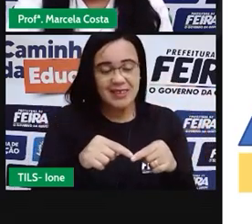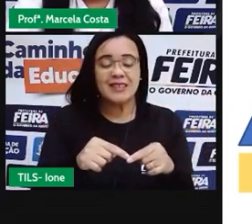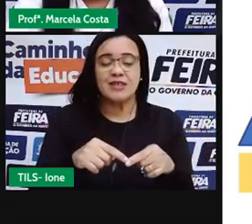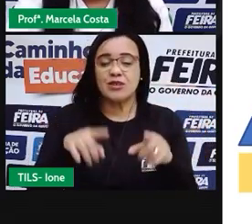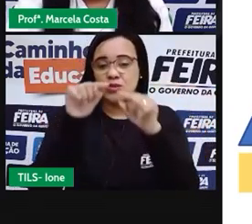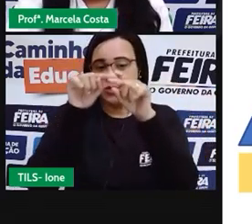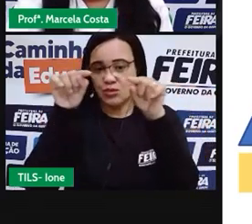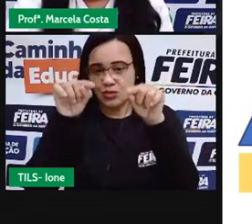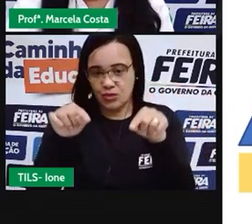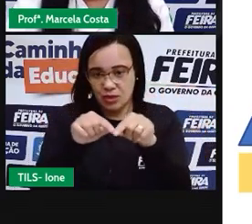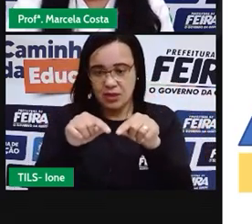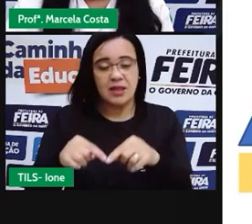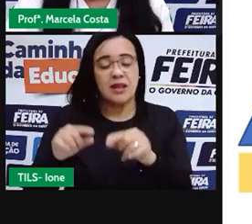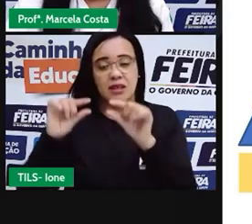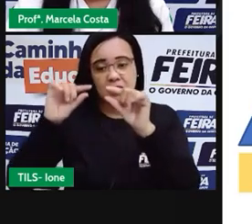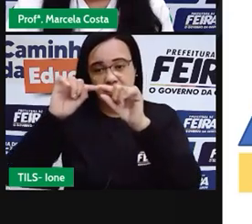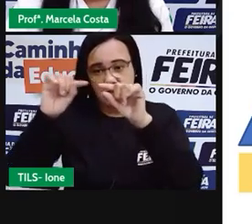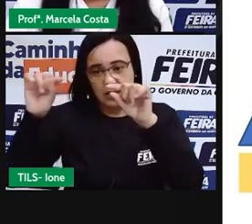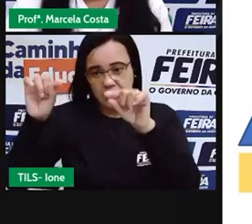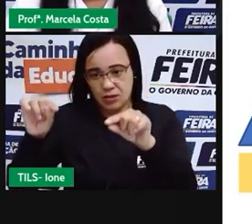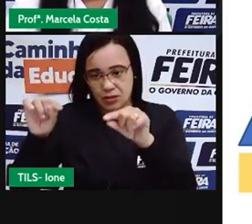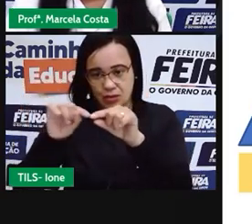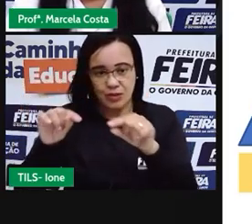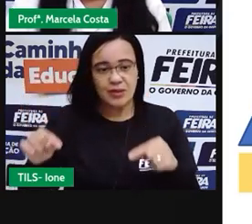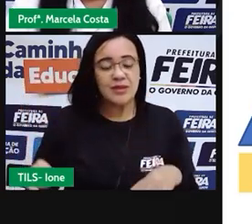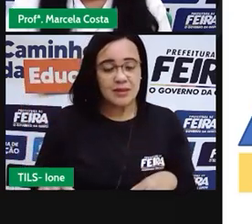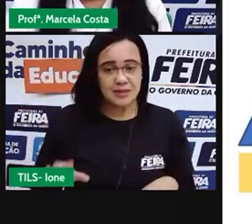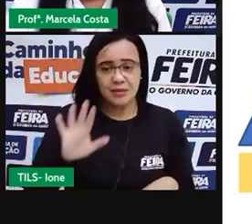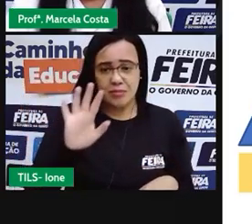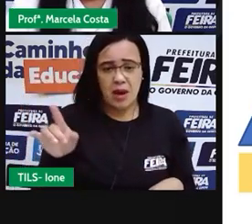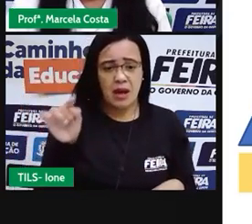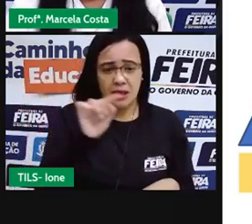Elas são parecidas, são diferentes.